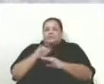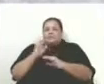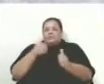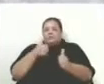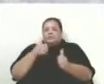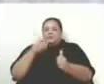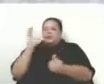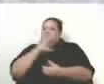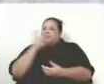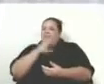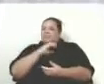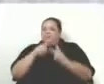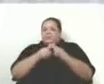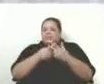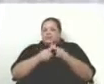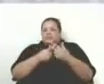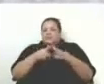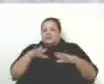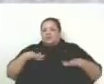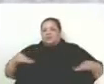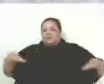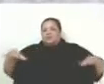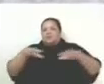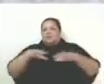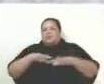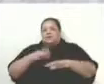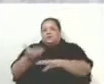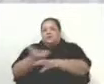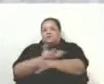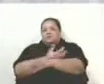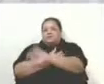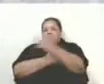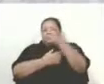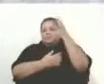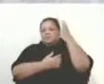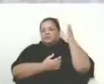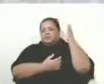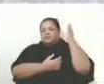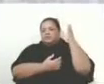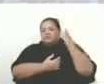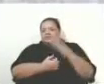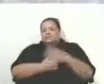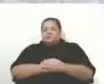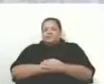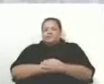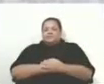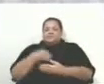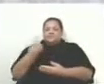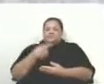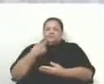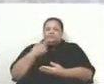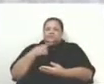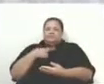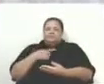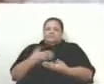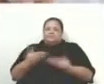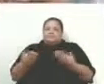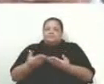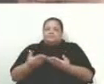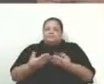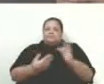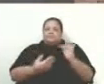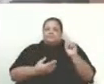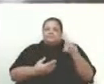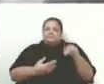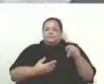de manutenção dessas áreas verdes que existem aqui na área urbana. Então, nós temos aqui hoje o Tanquinho como